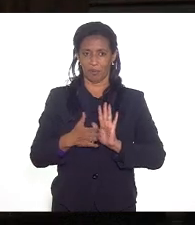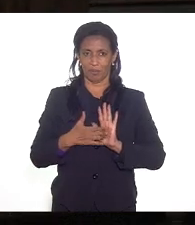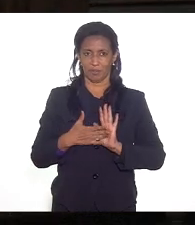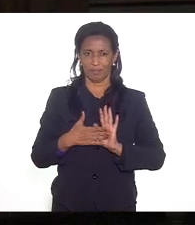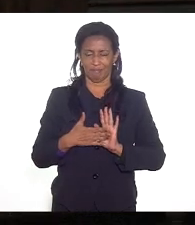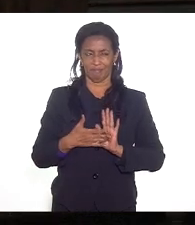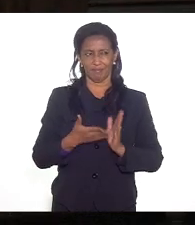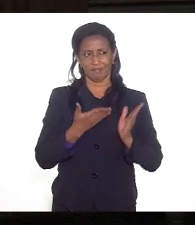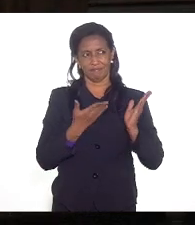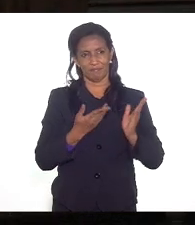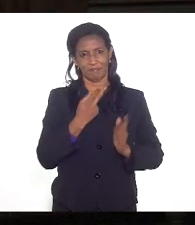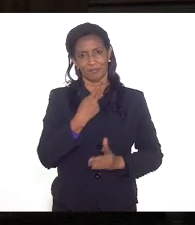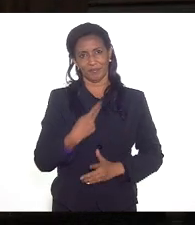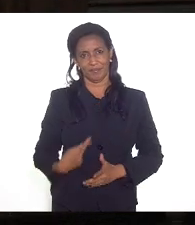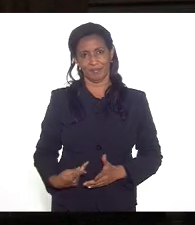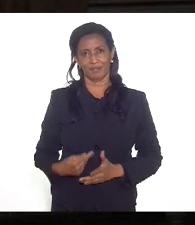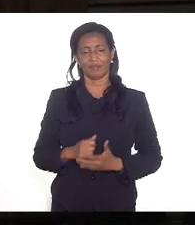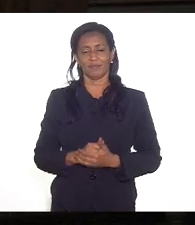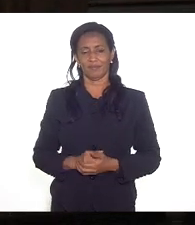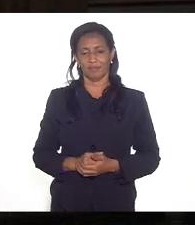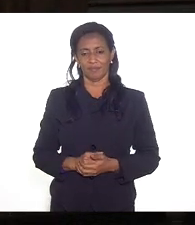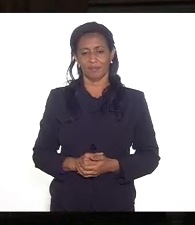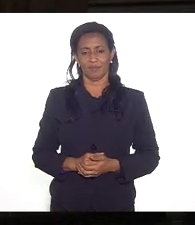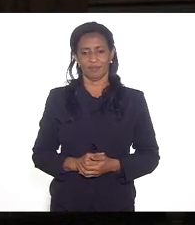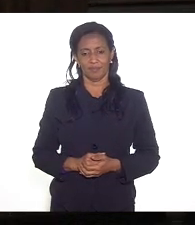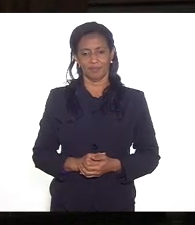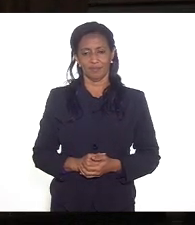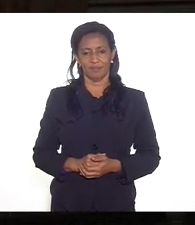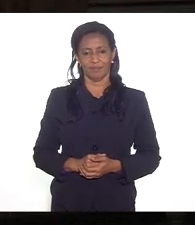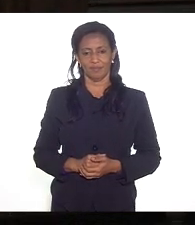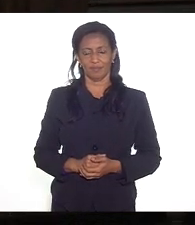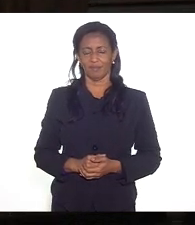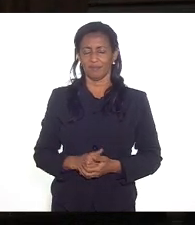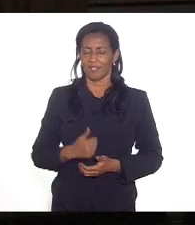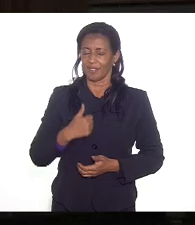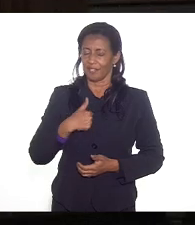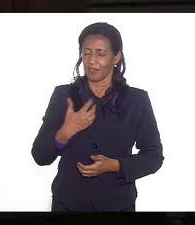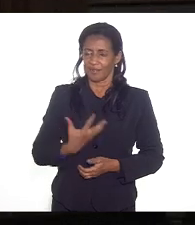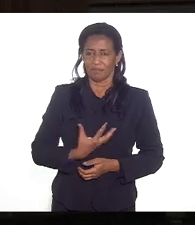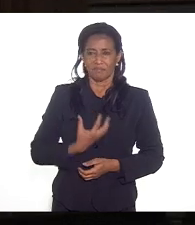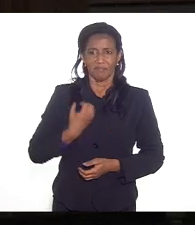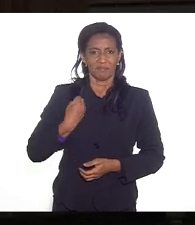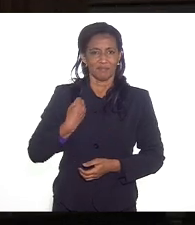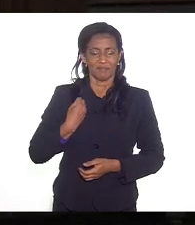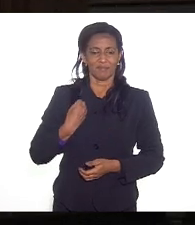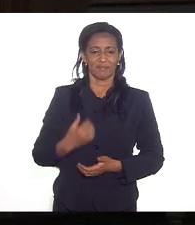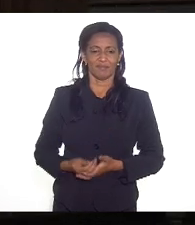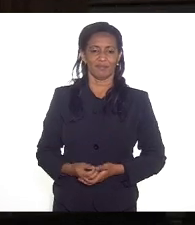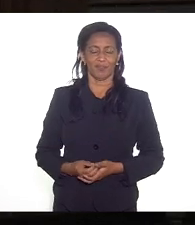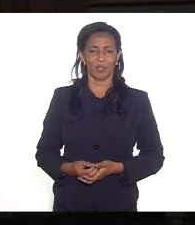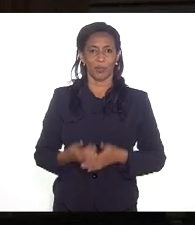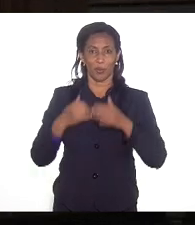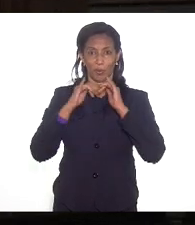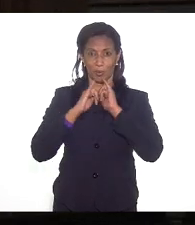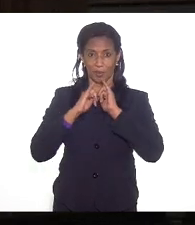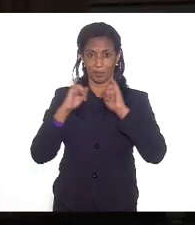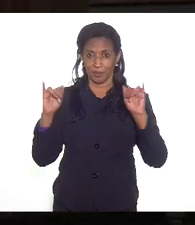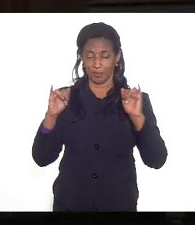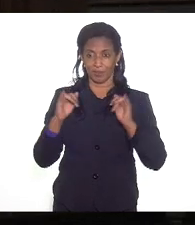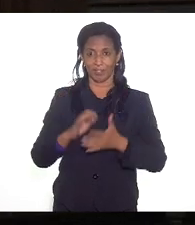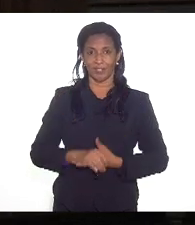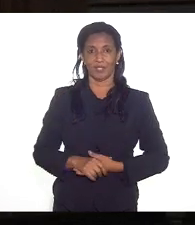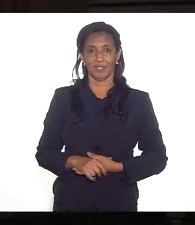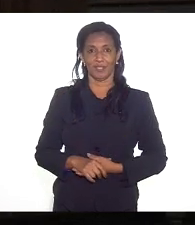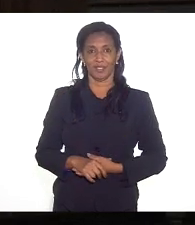por vossa excelência' fiquei tão surpreso com o anúncio